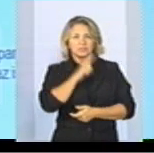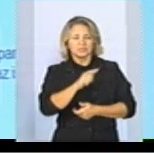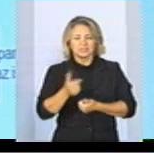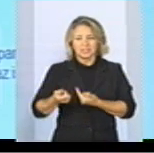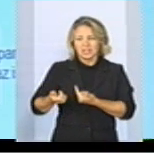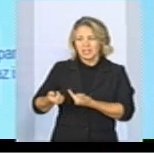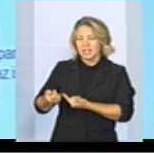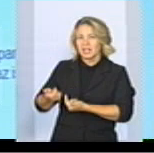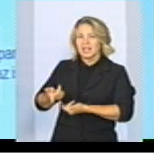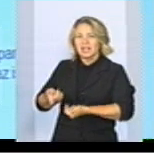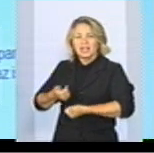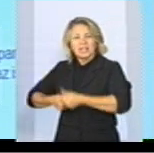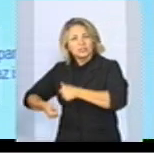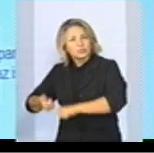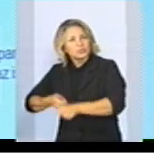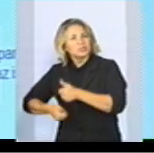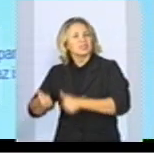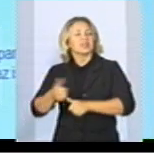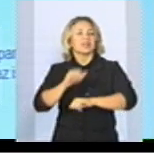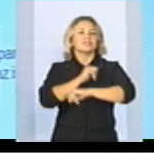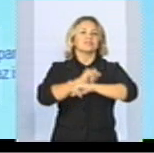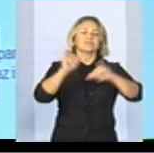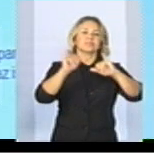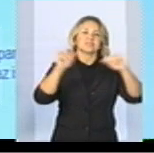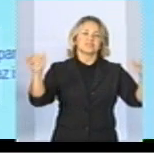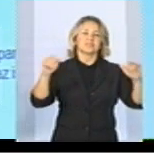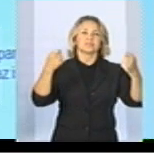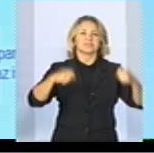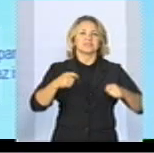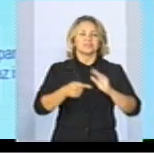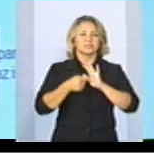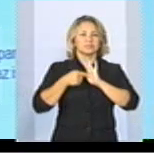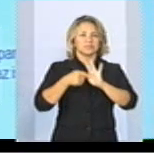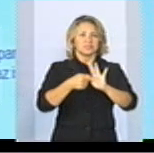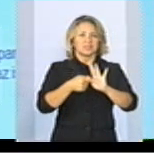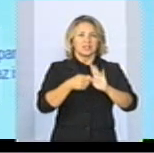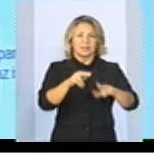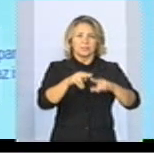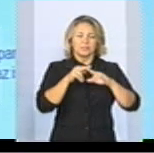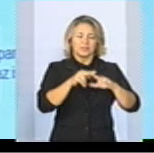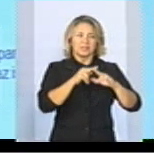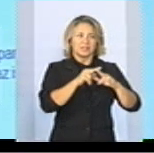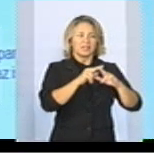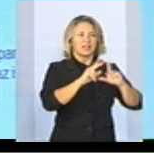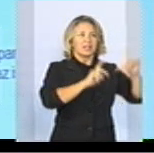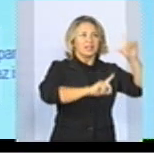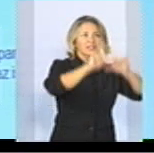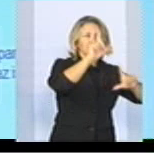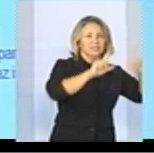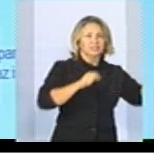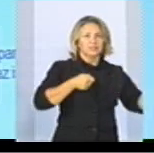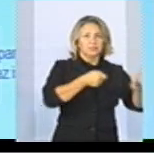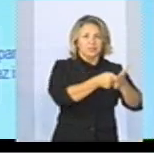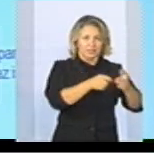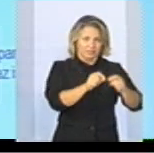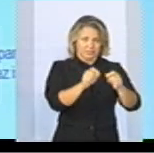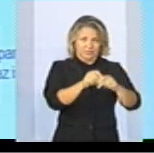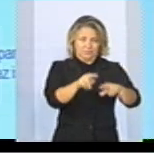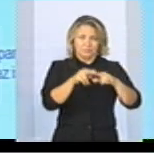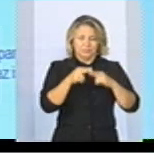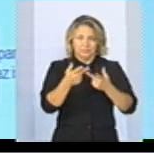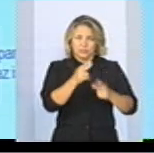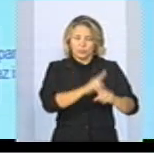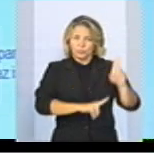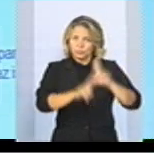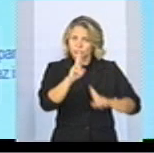para a informação, é preciso criar escassez artificial. E a TV de assinatura faz isso por meio de um controle do acesso.